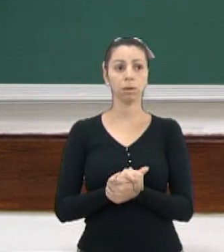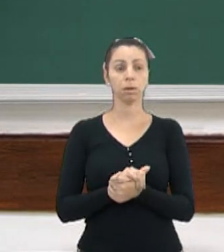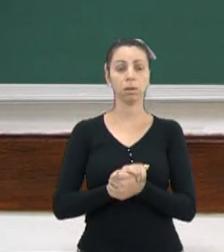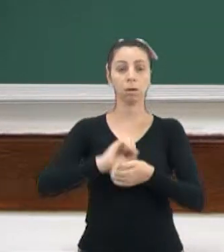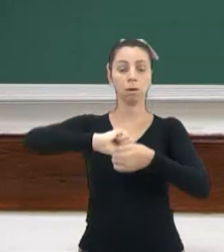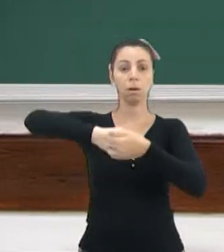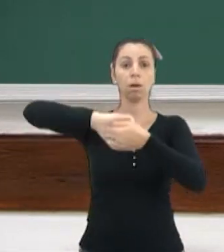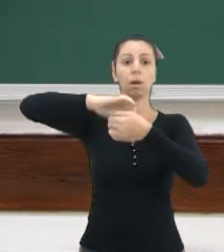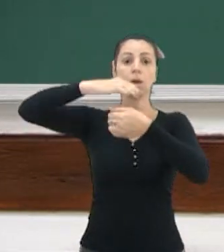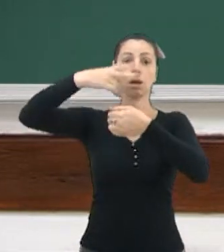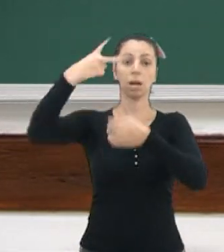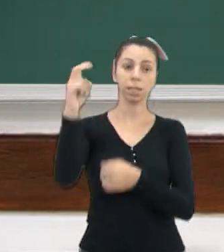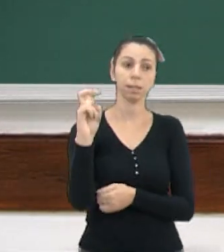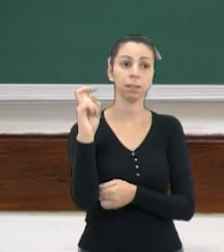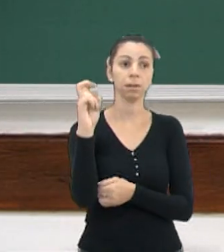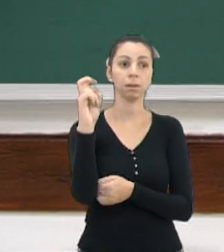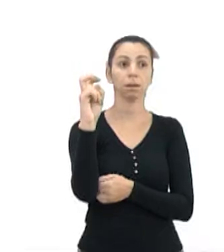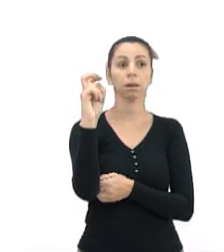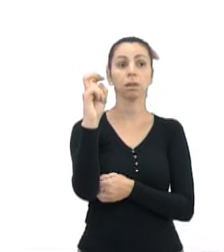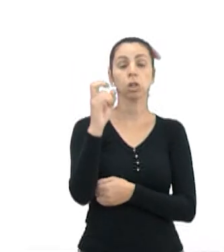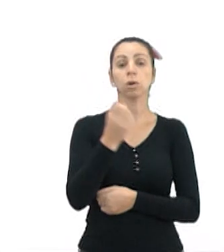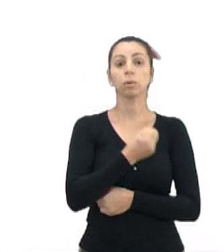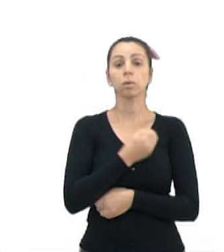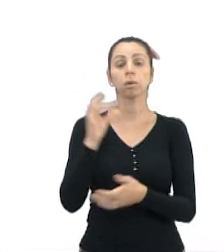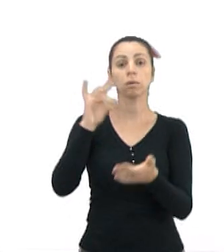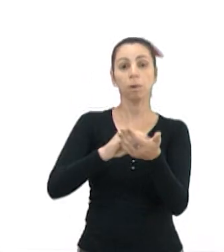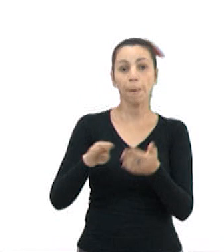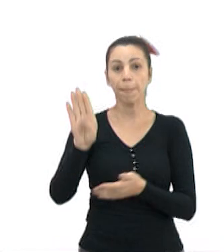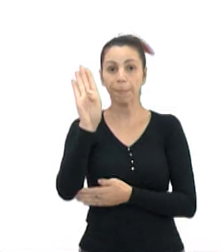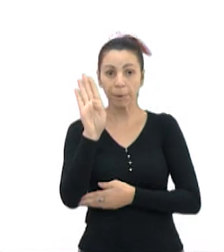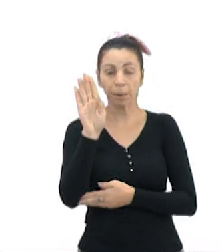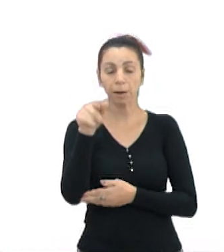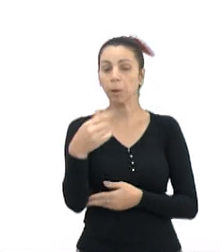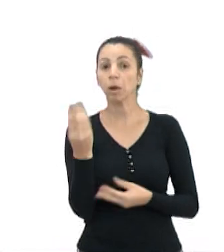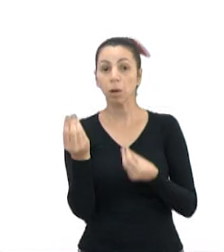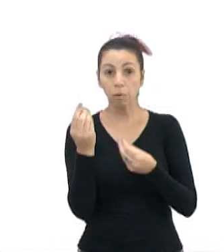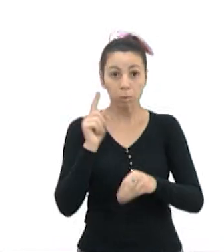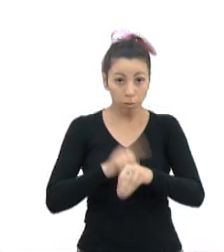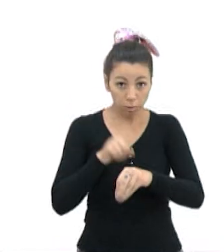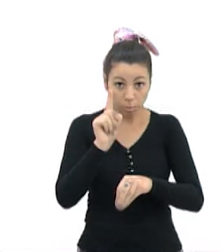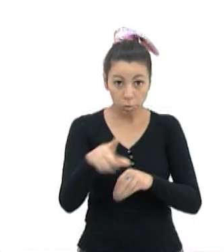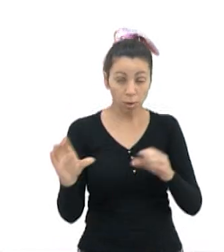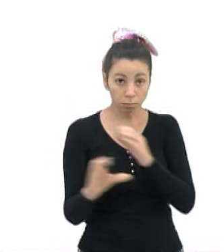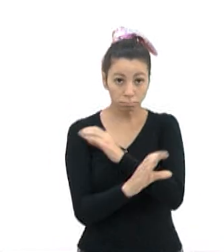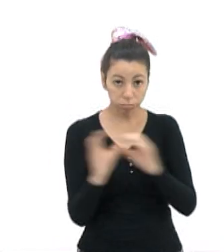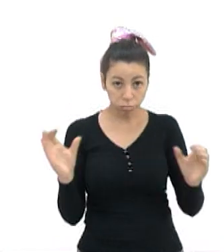de que forma que eu vou representar? Eu vou dar um tempo e já voltamos para concluir.